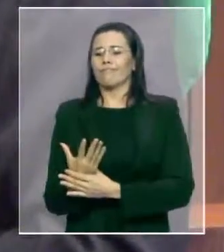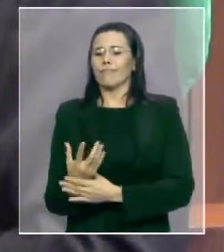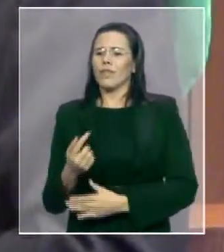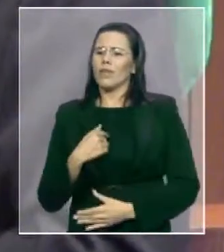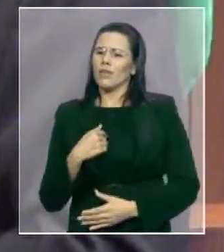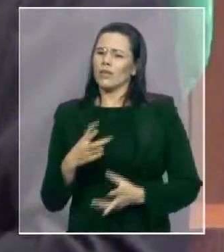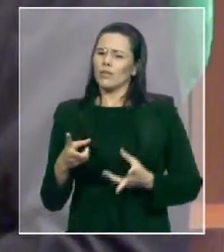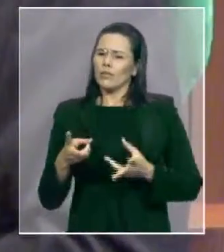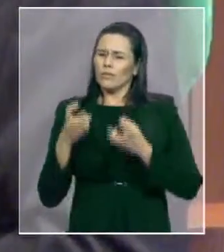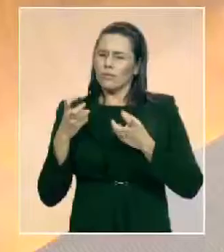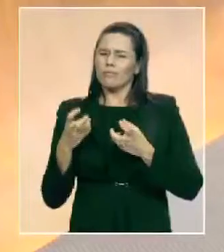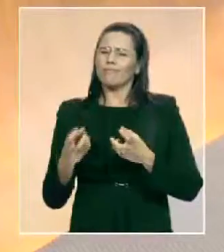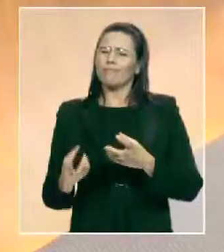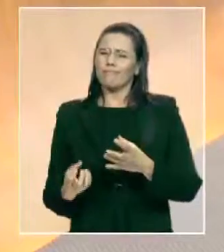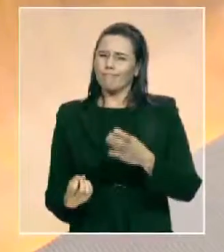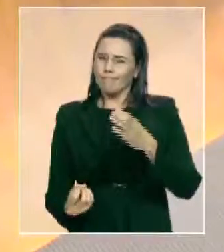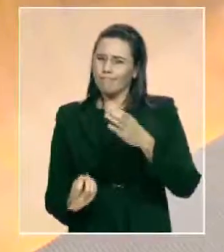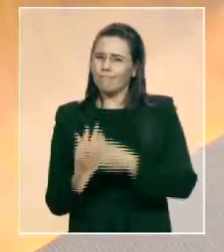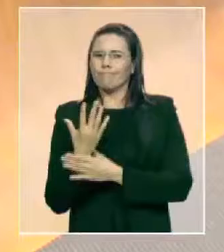o bombeiro.